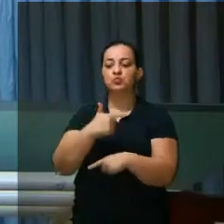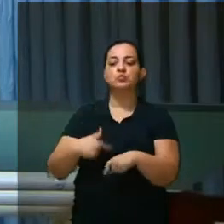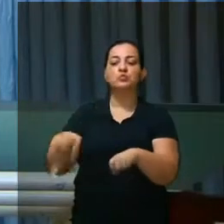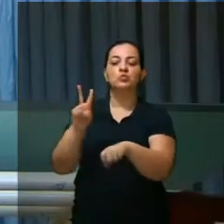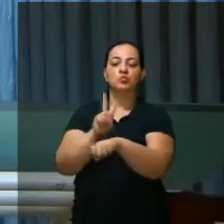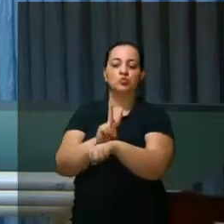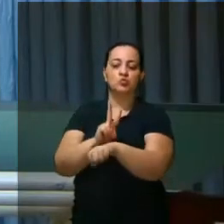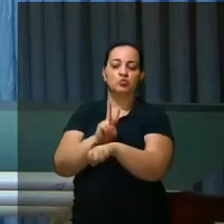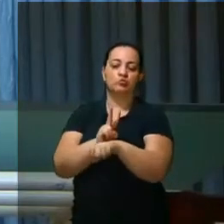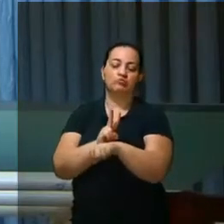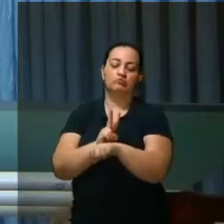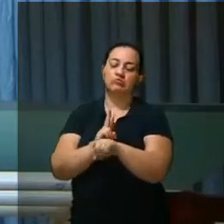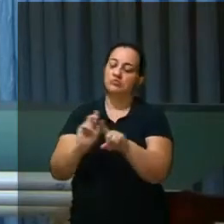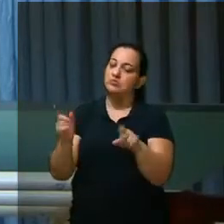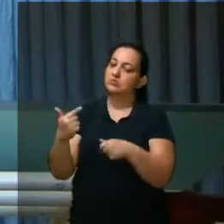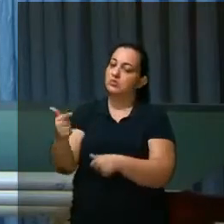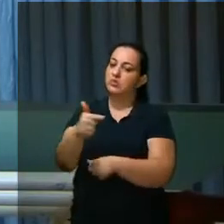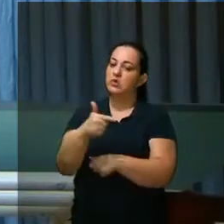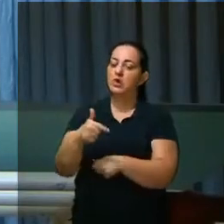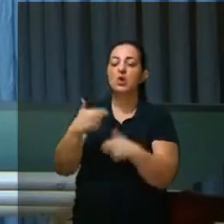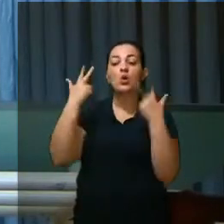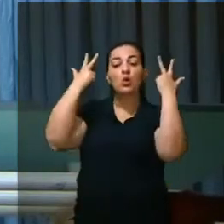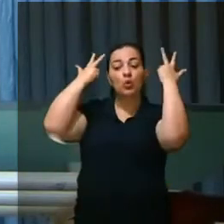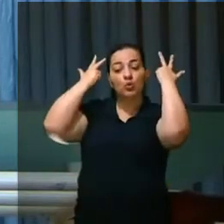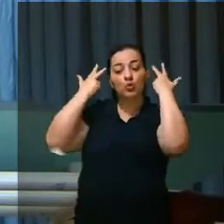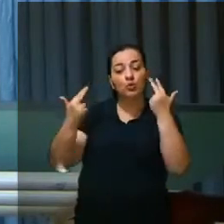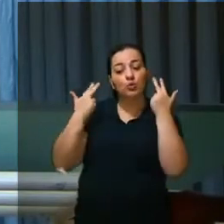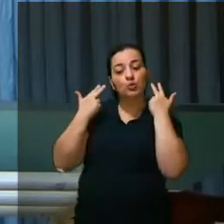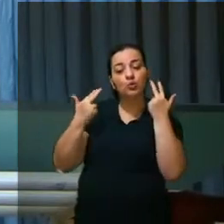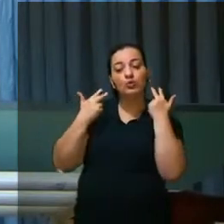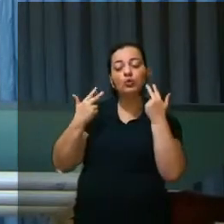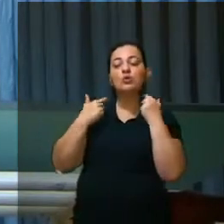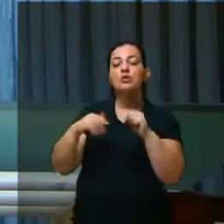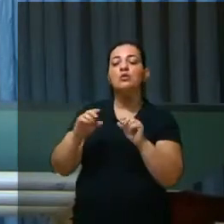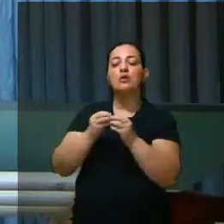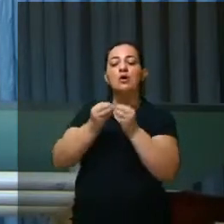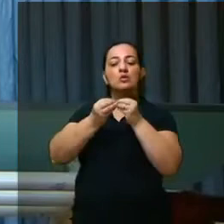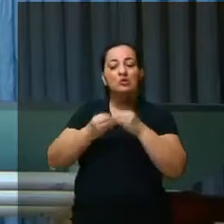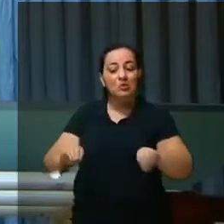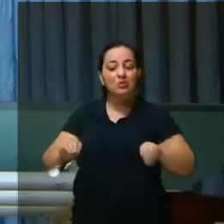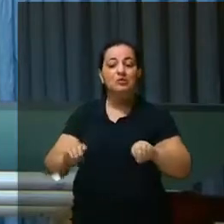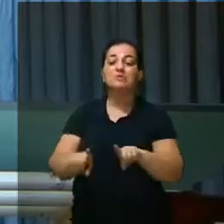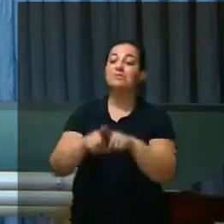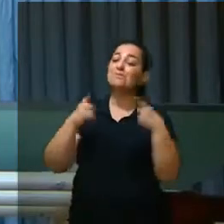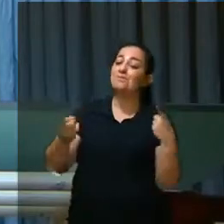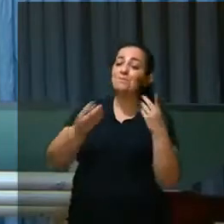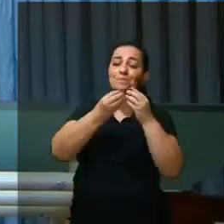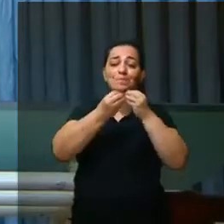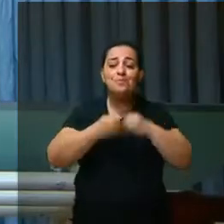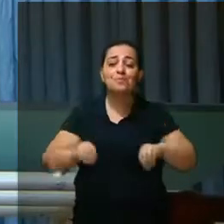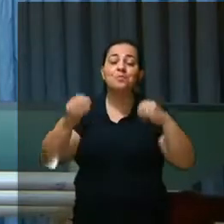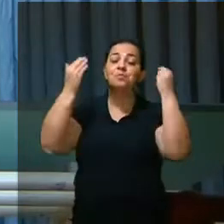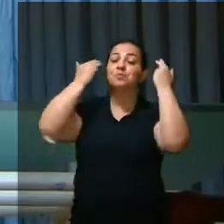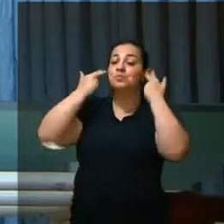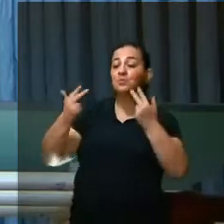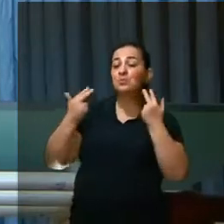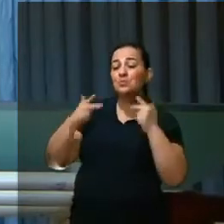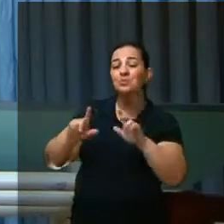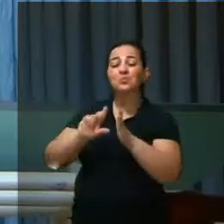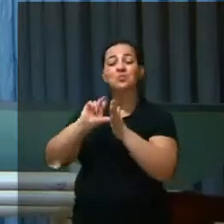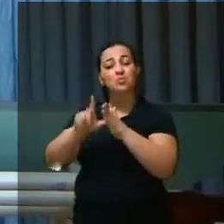esse cuidado agora o natural é um prejuízo mas é um prejuízo natural